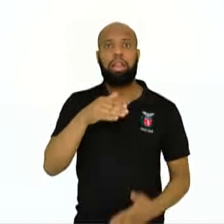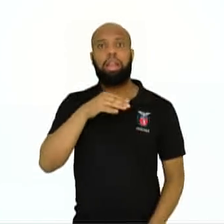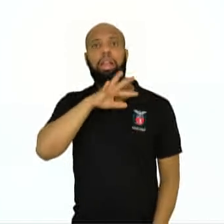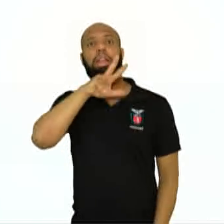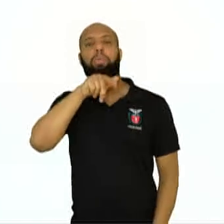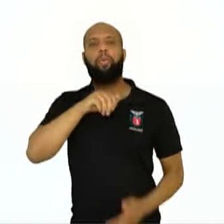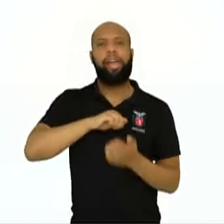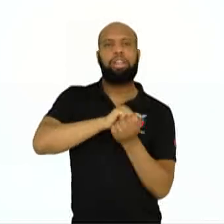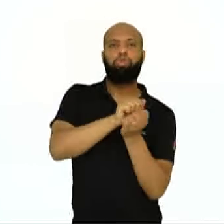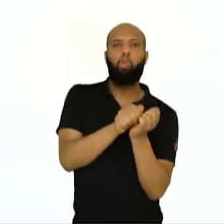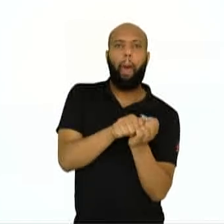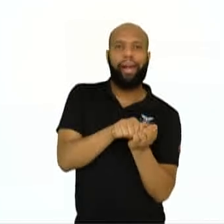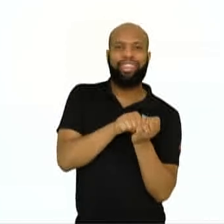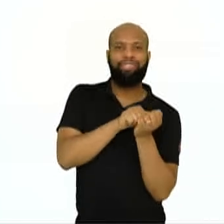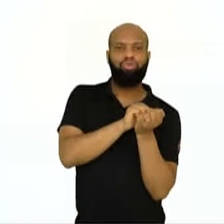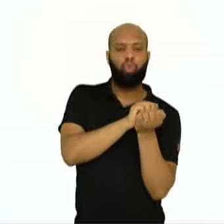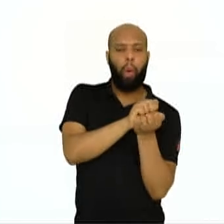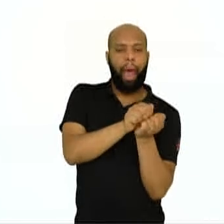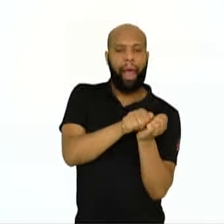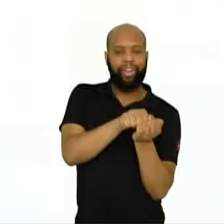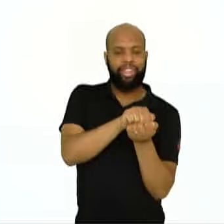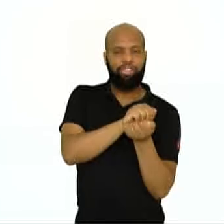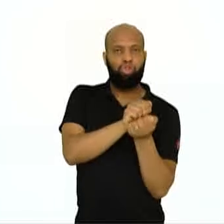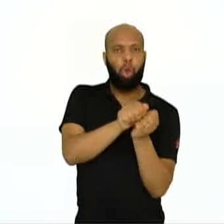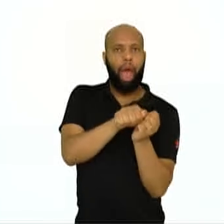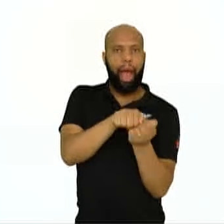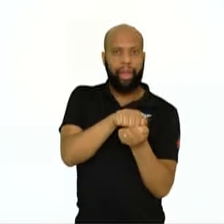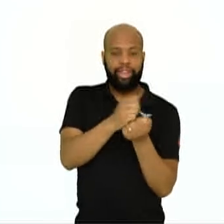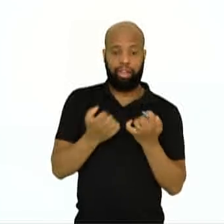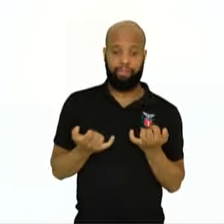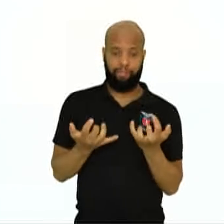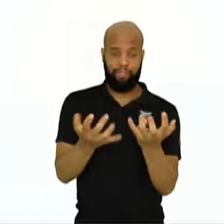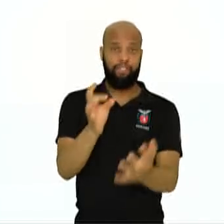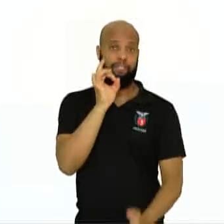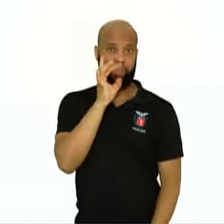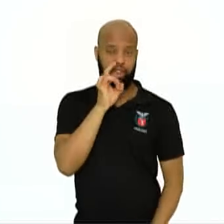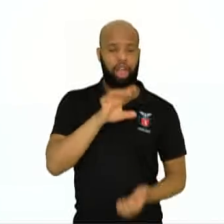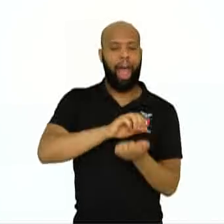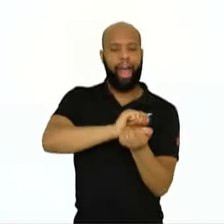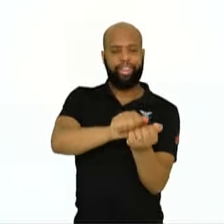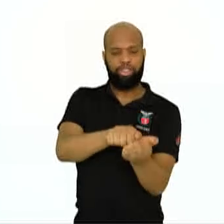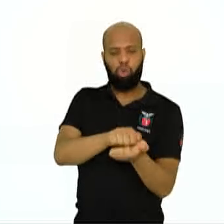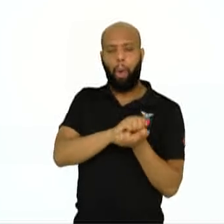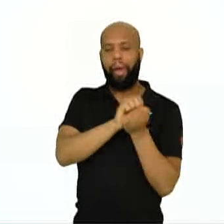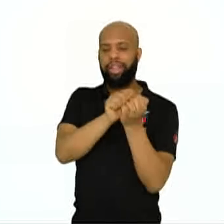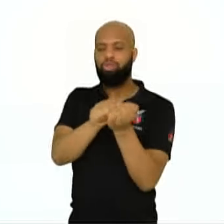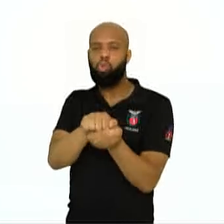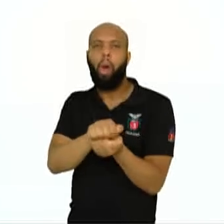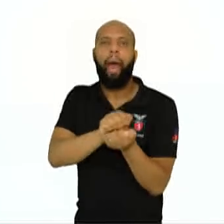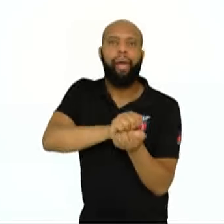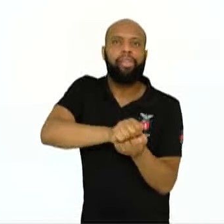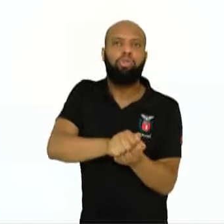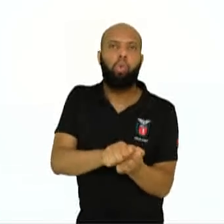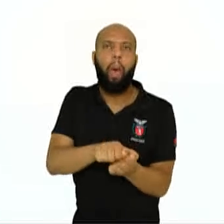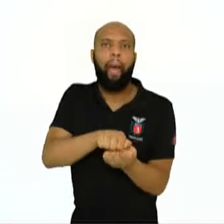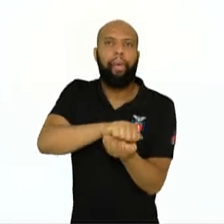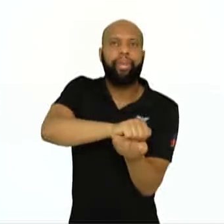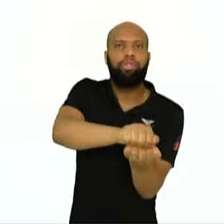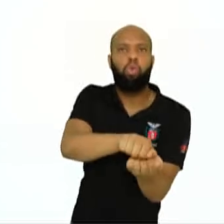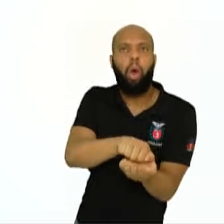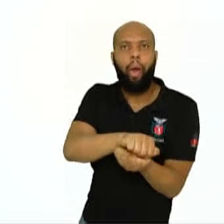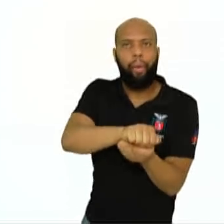de ruminantes, eles são herbívoros e se alimentam de plantas, eles vão comendo. E